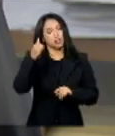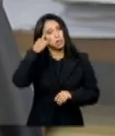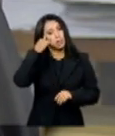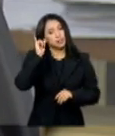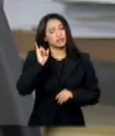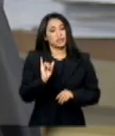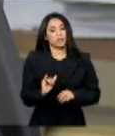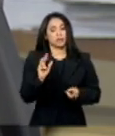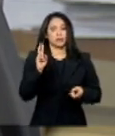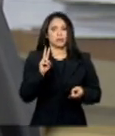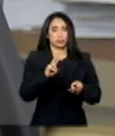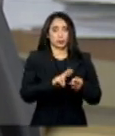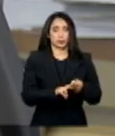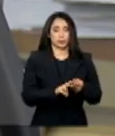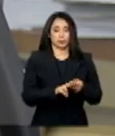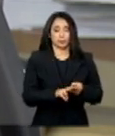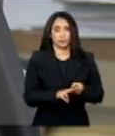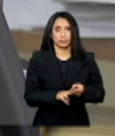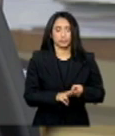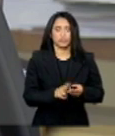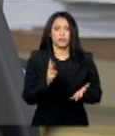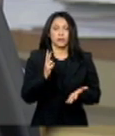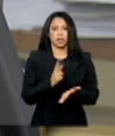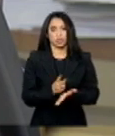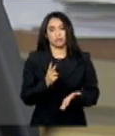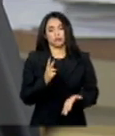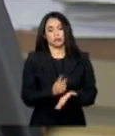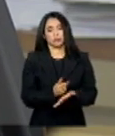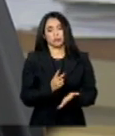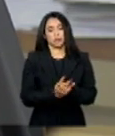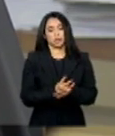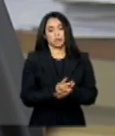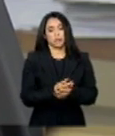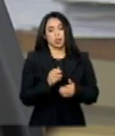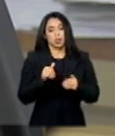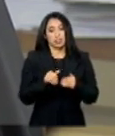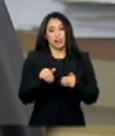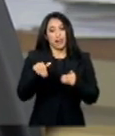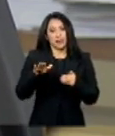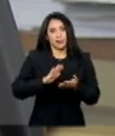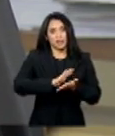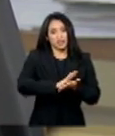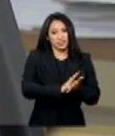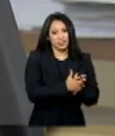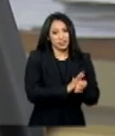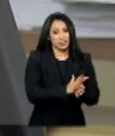nesse mesmo precedente assentou-se do ato segregação surge